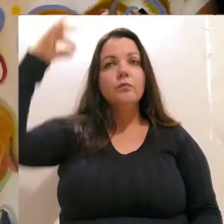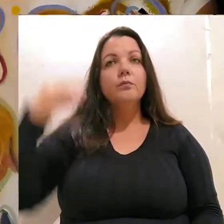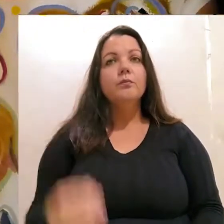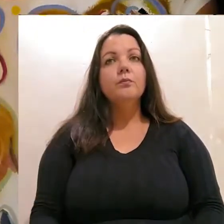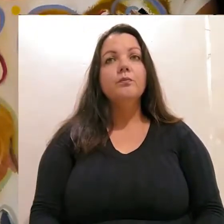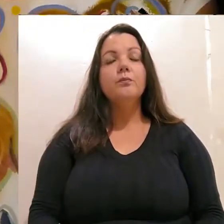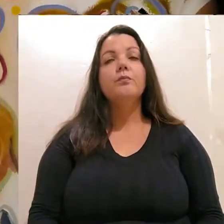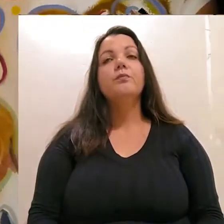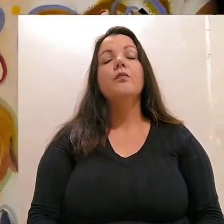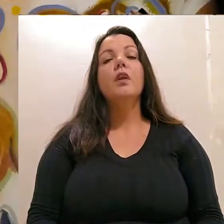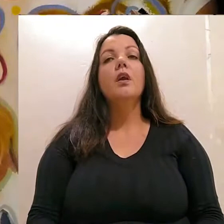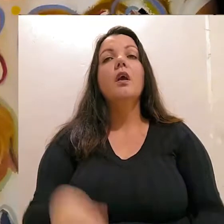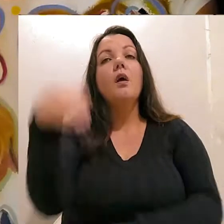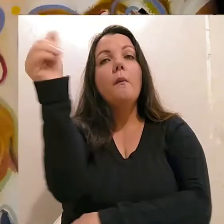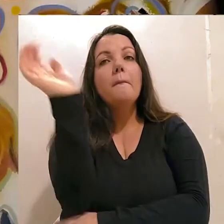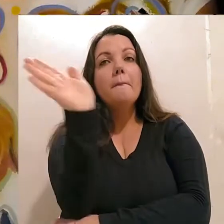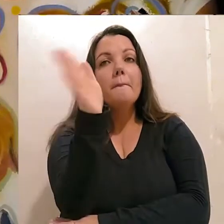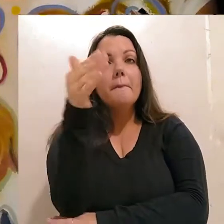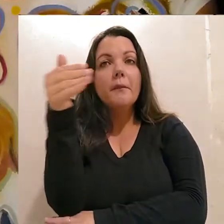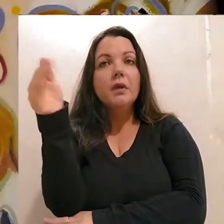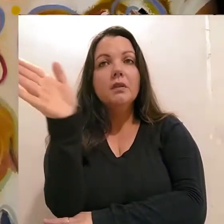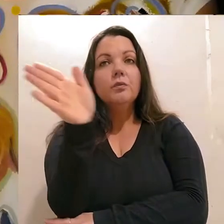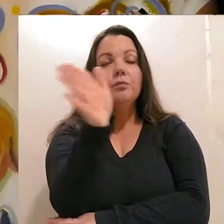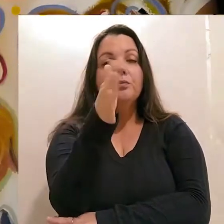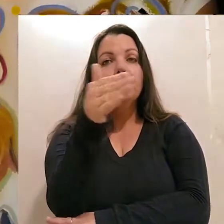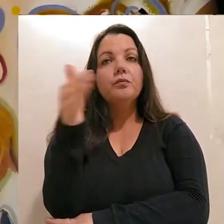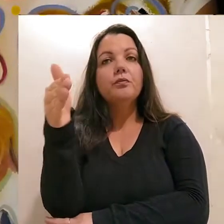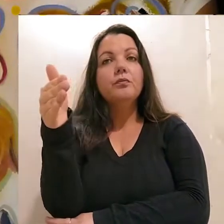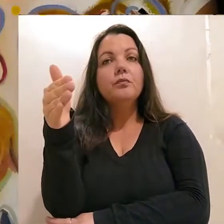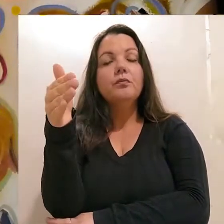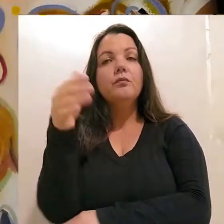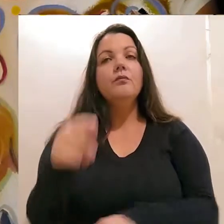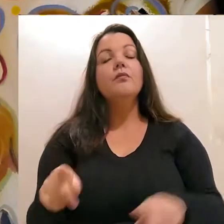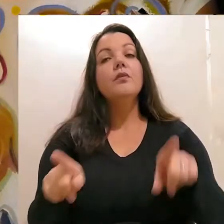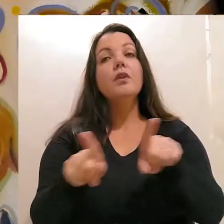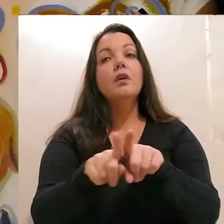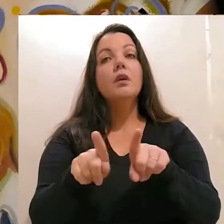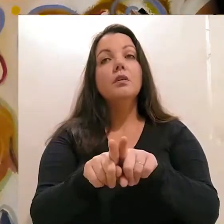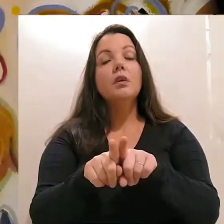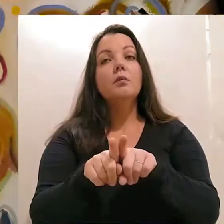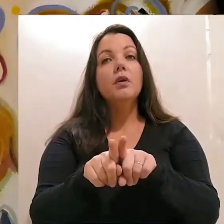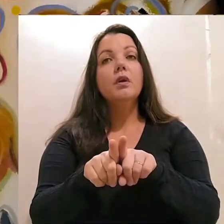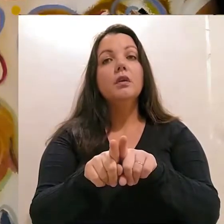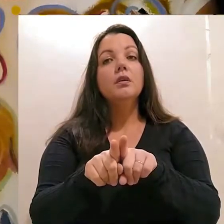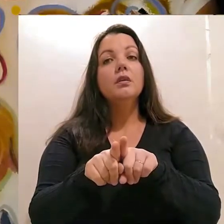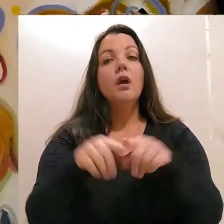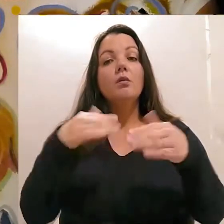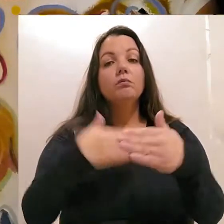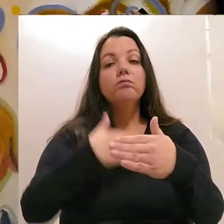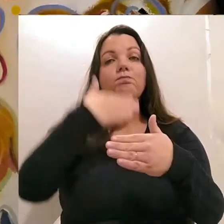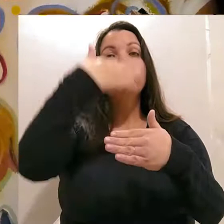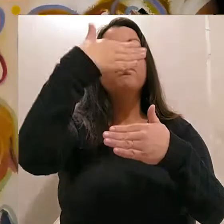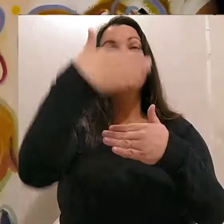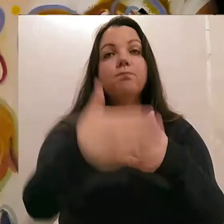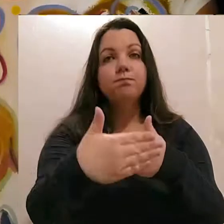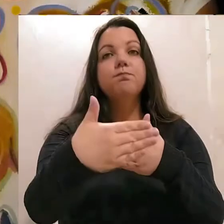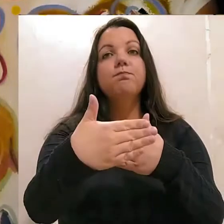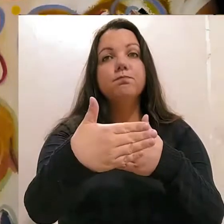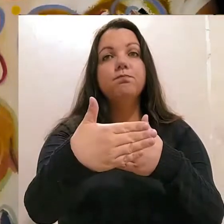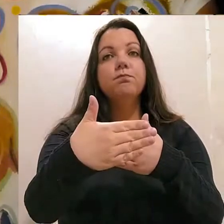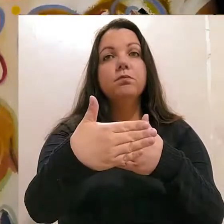mão na minha idade entre as polícias que a bandeira ele o Alferes é o que chega primeiro